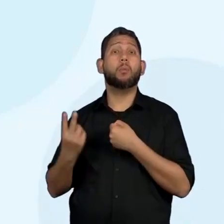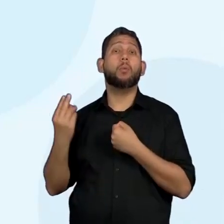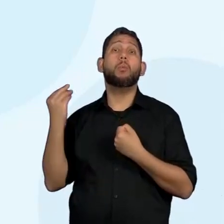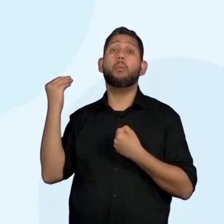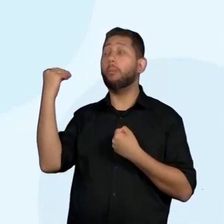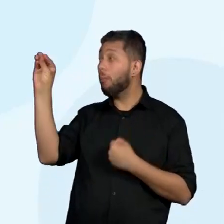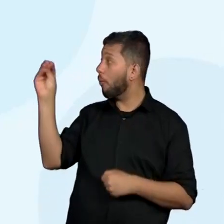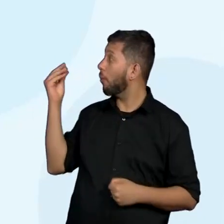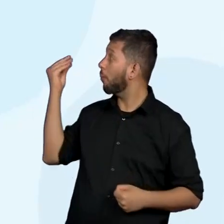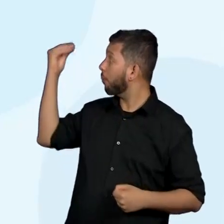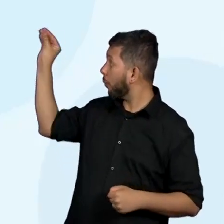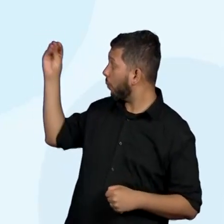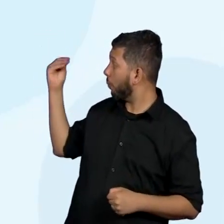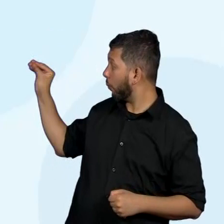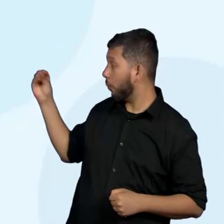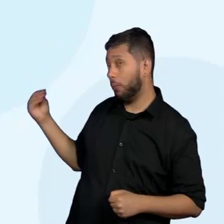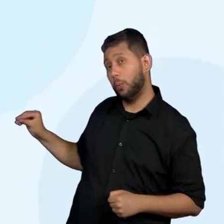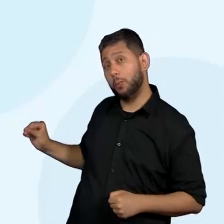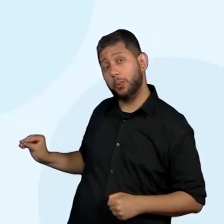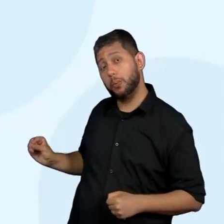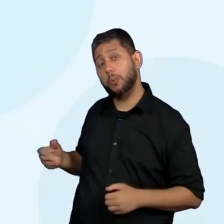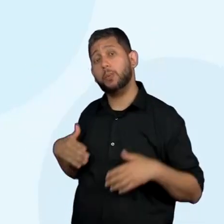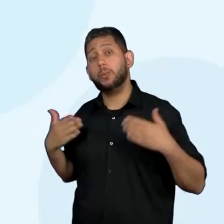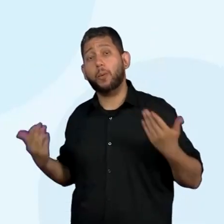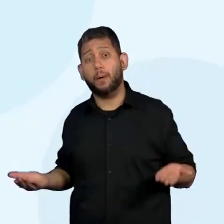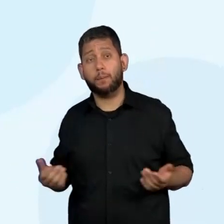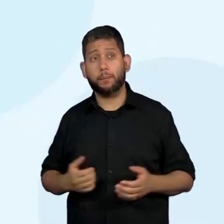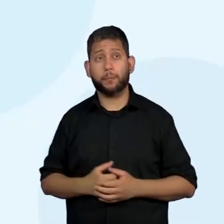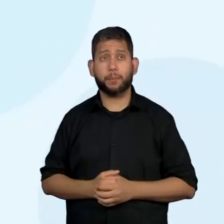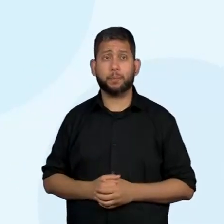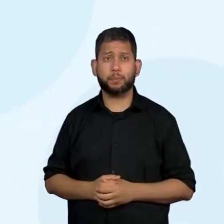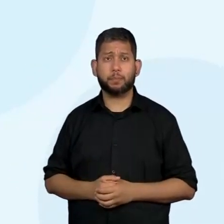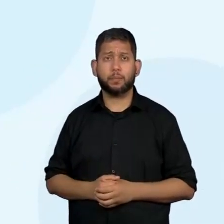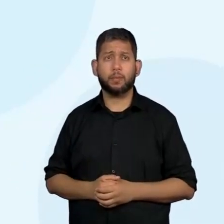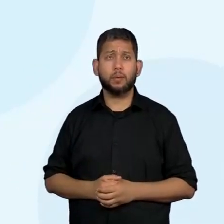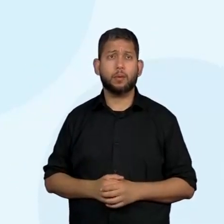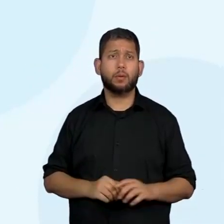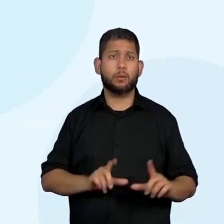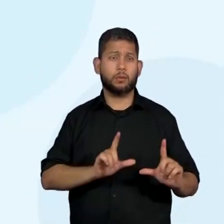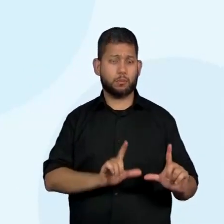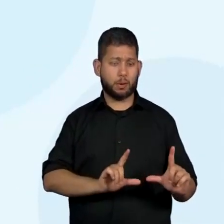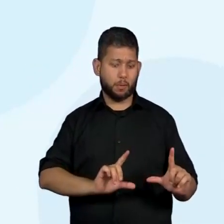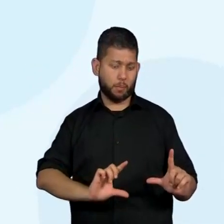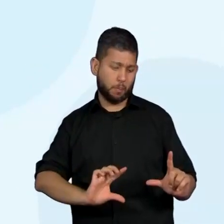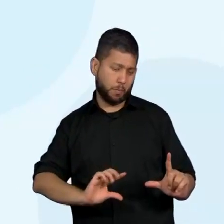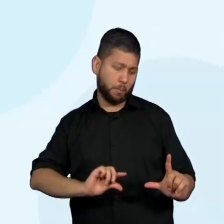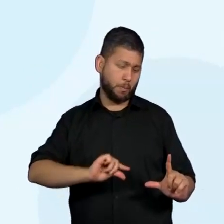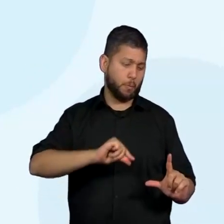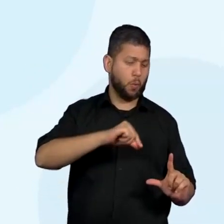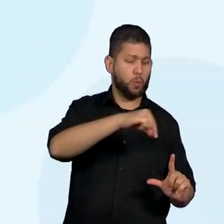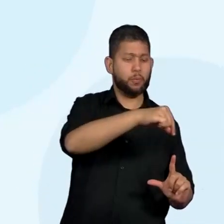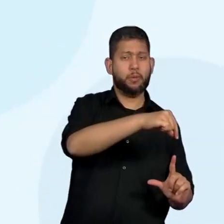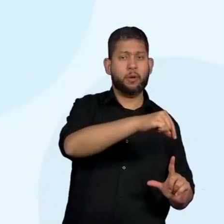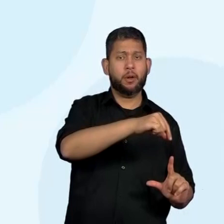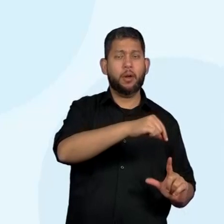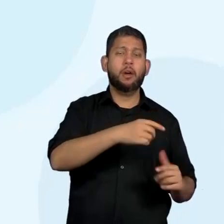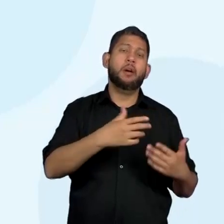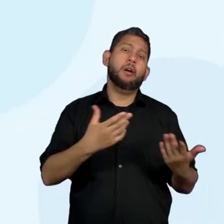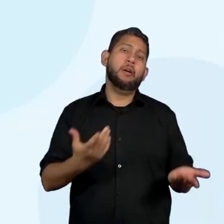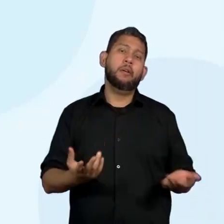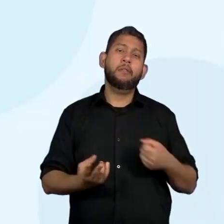que tem um verbo para a gente colocar olha aqui uma ponta de surfista até o seu lado adjacente que